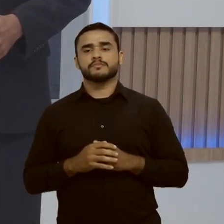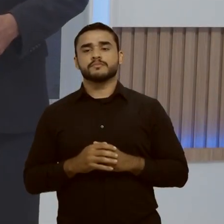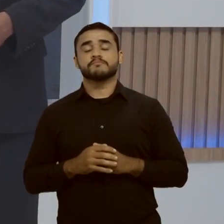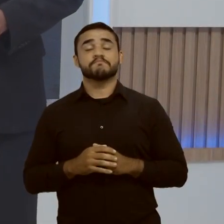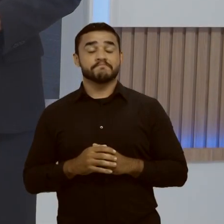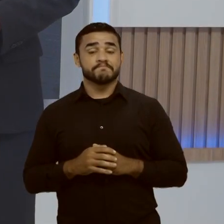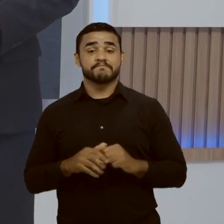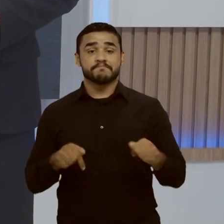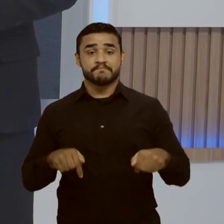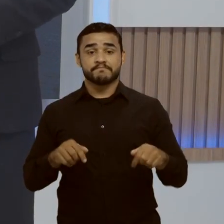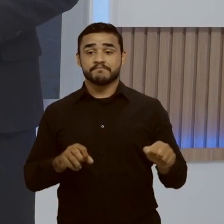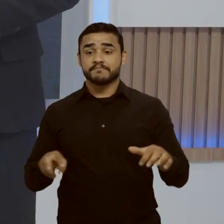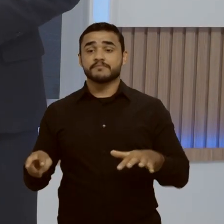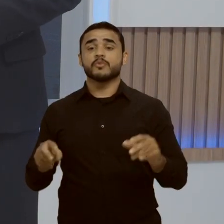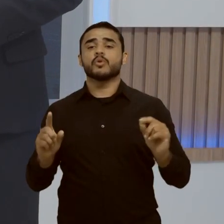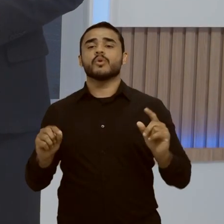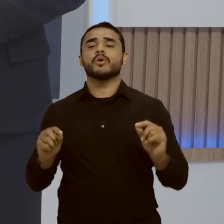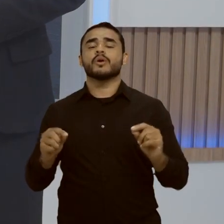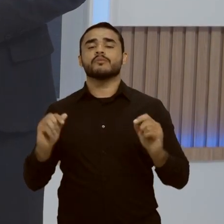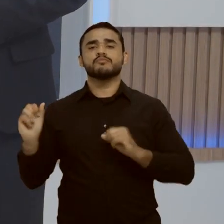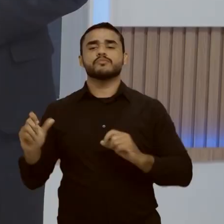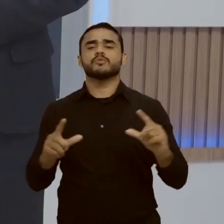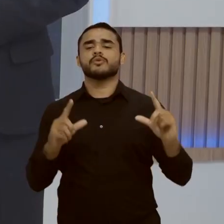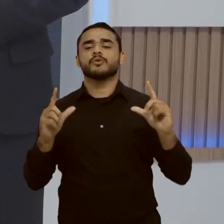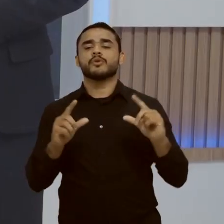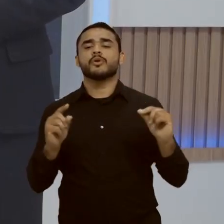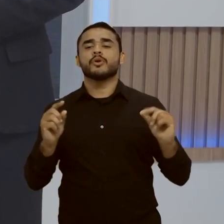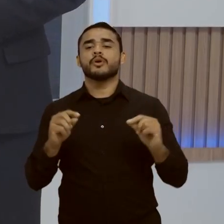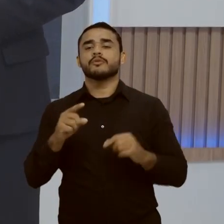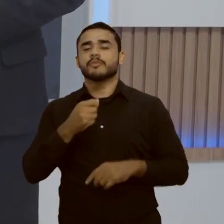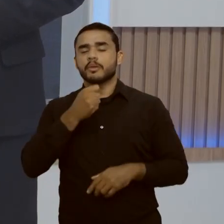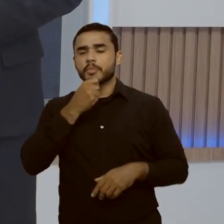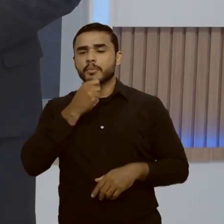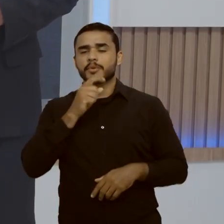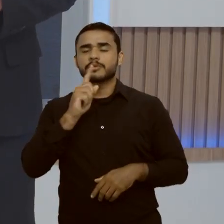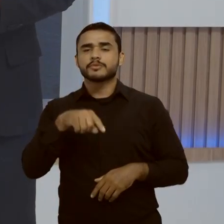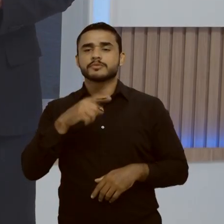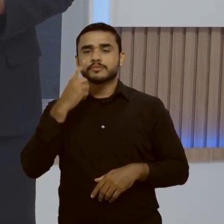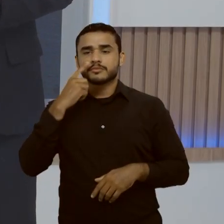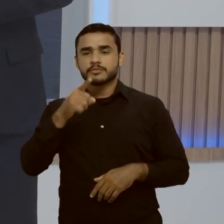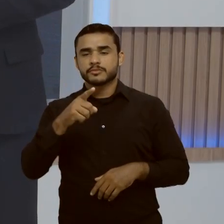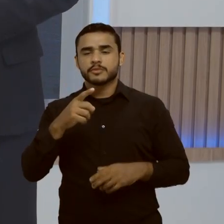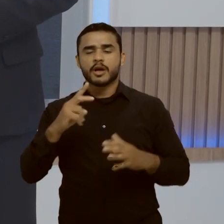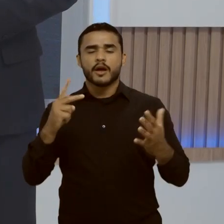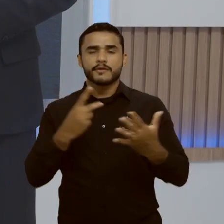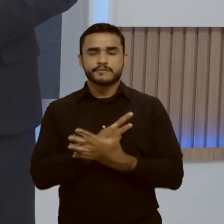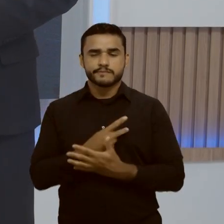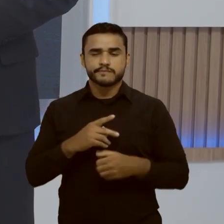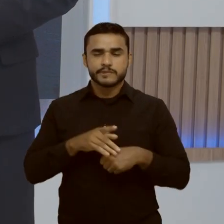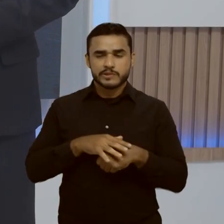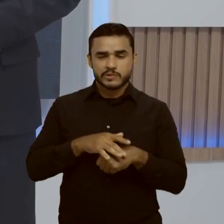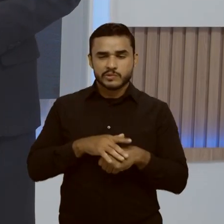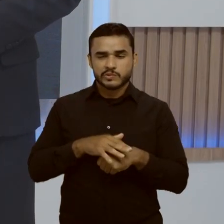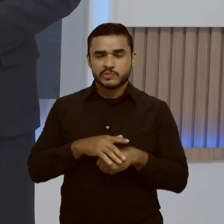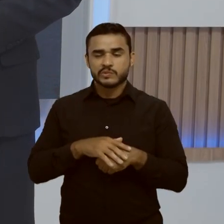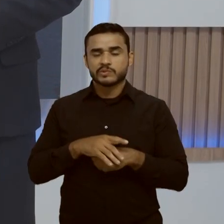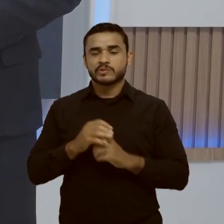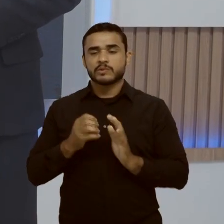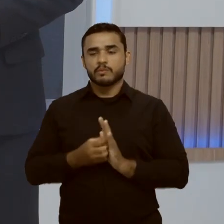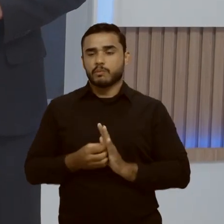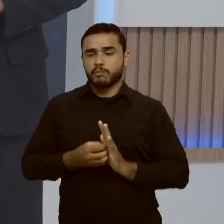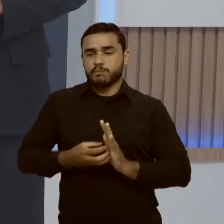E esta semana a gente está exibindo aqui no Fortaleza Agora reportagens sobre as hérnias da parede abdominal, um problema que afeta